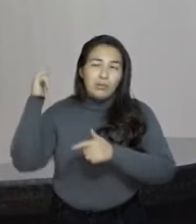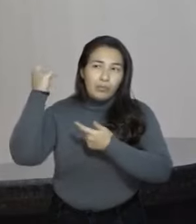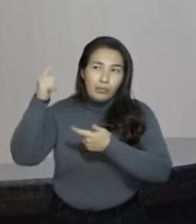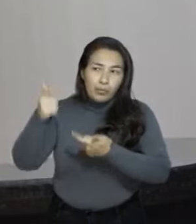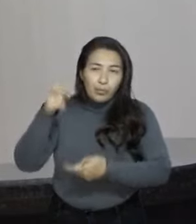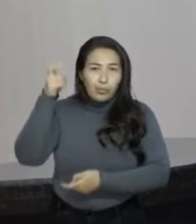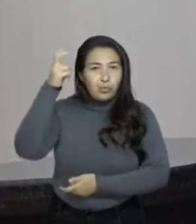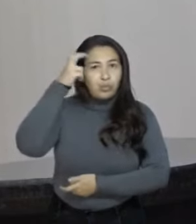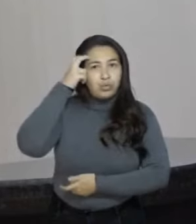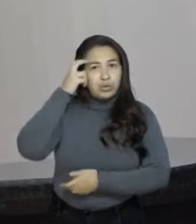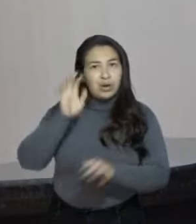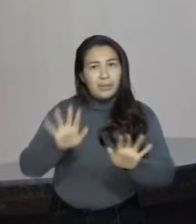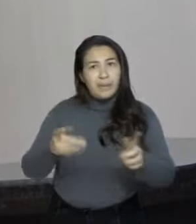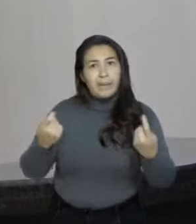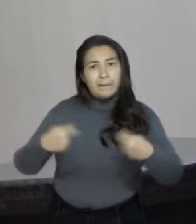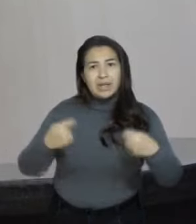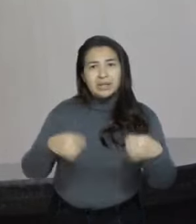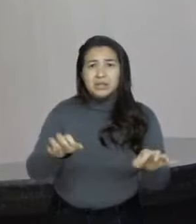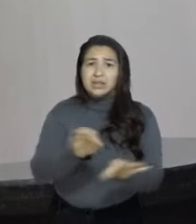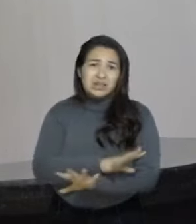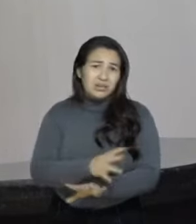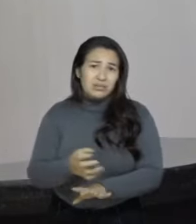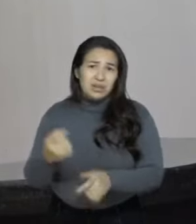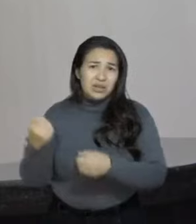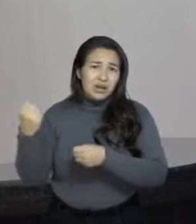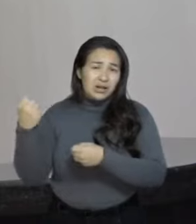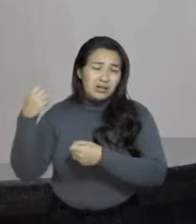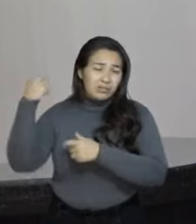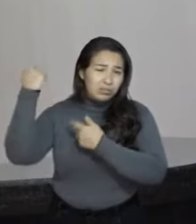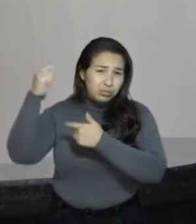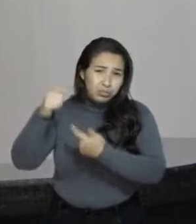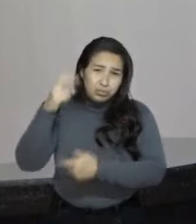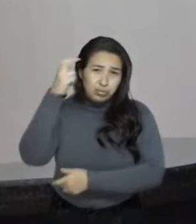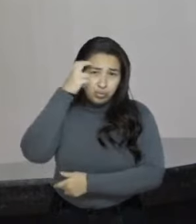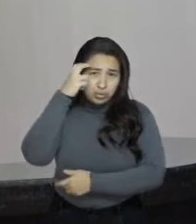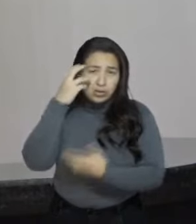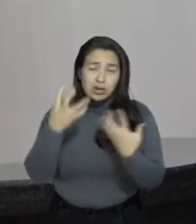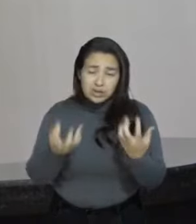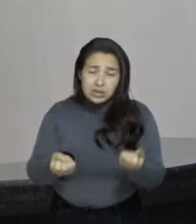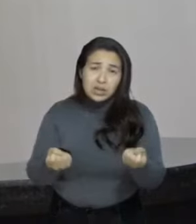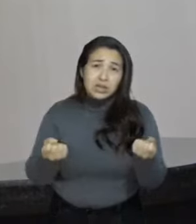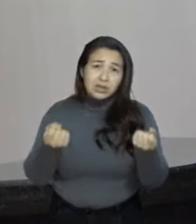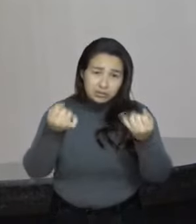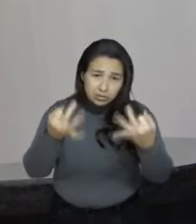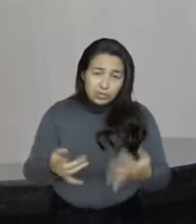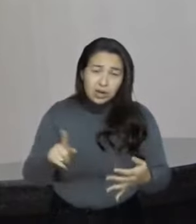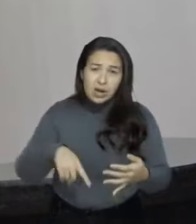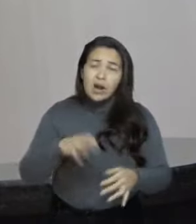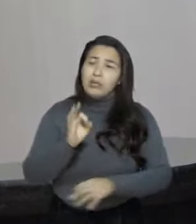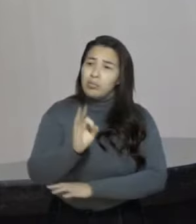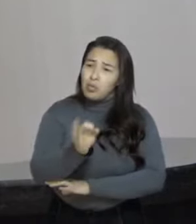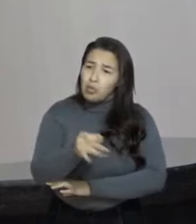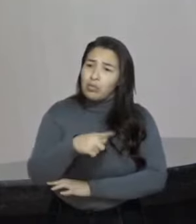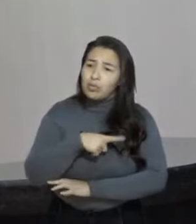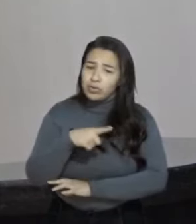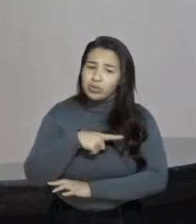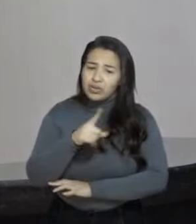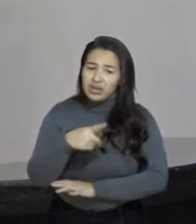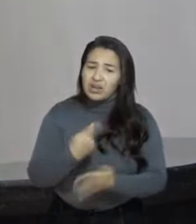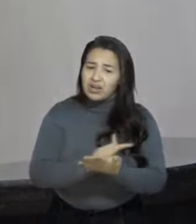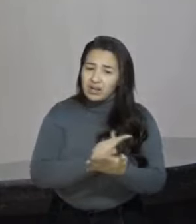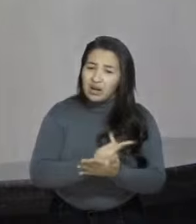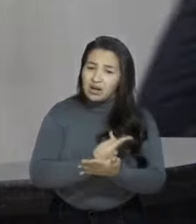a gente tem que acabar com essa construção cultural né então admitir que existe isso também significa dar mais um passo dizer